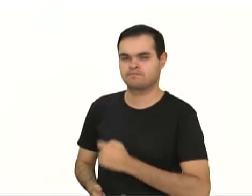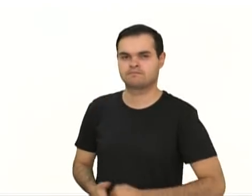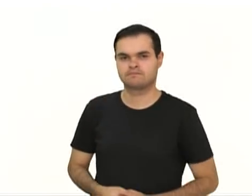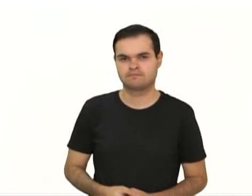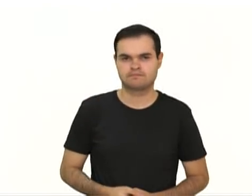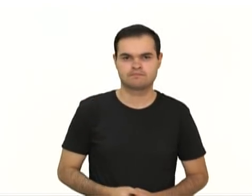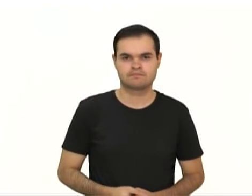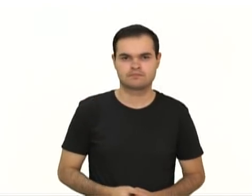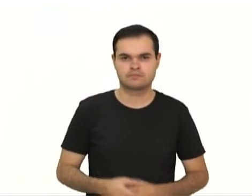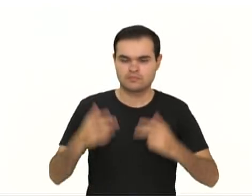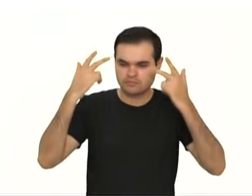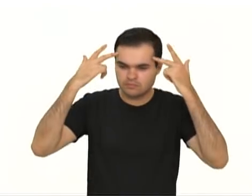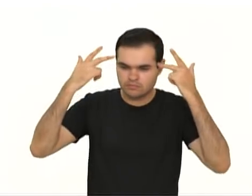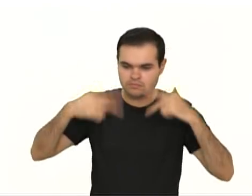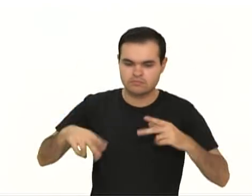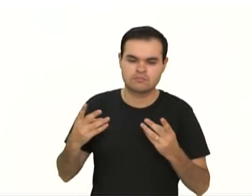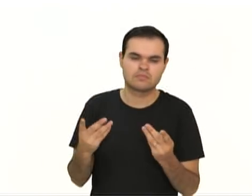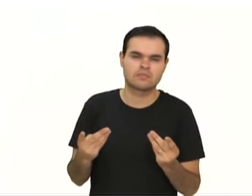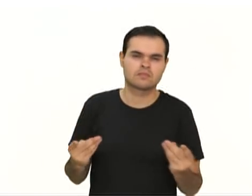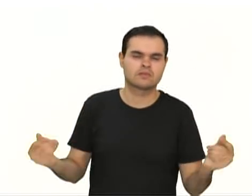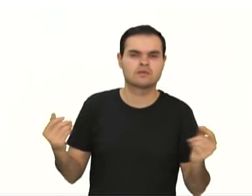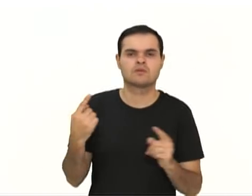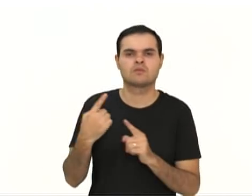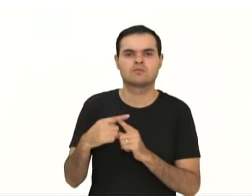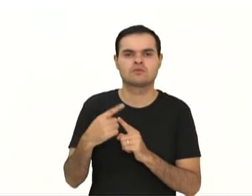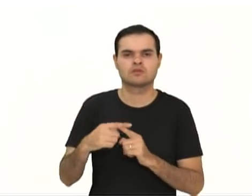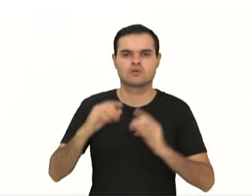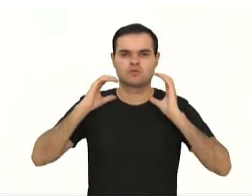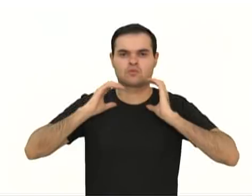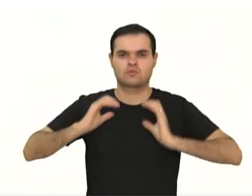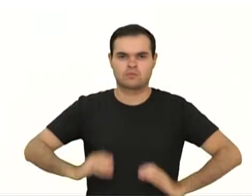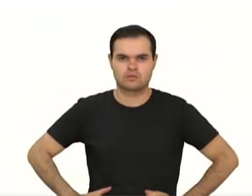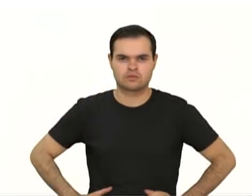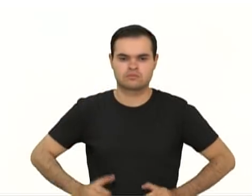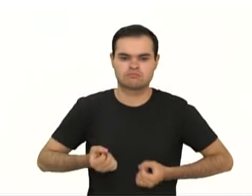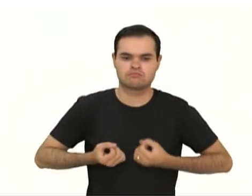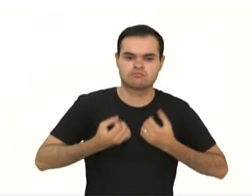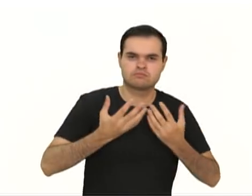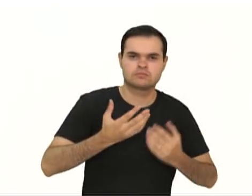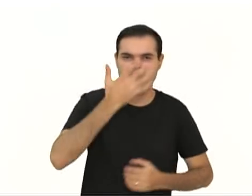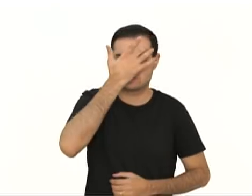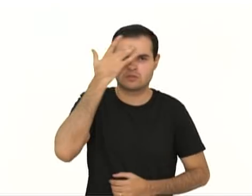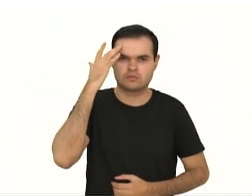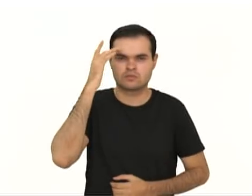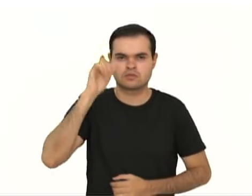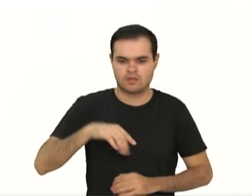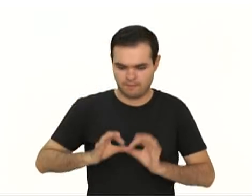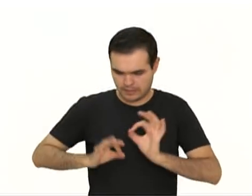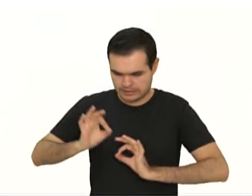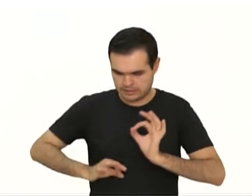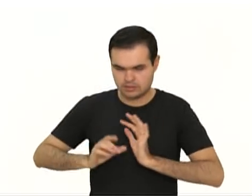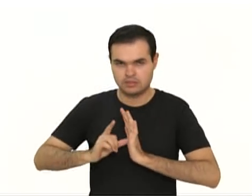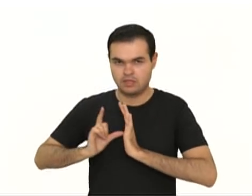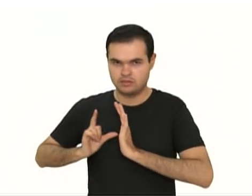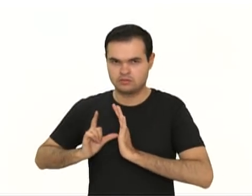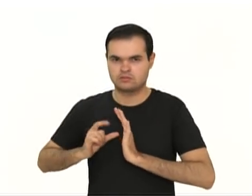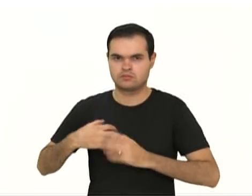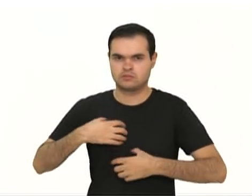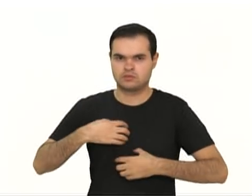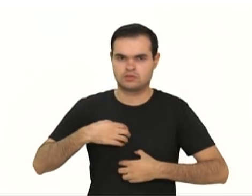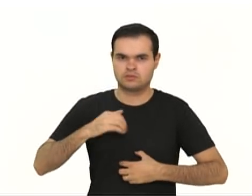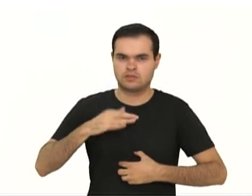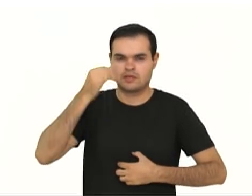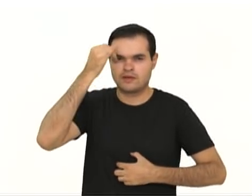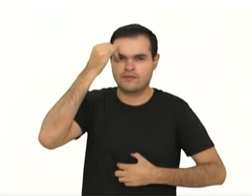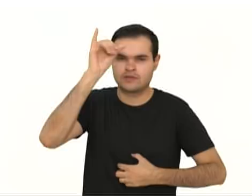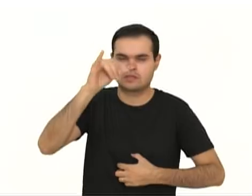A espontaneidade está se perdendo, pois o comportamento e as ações das pessoas passam a ser planejados, de modo a